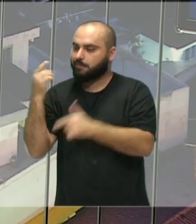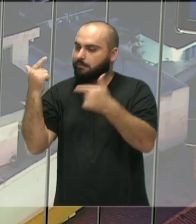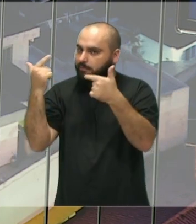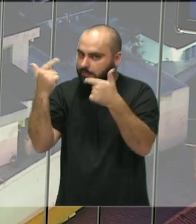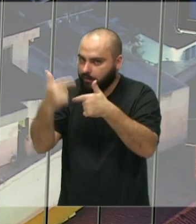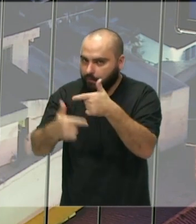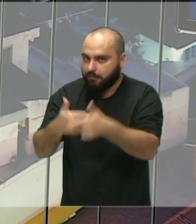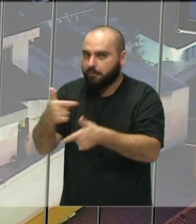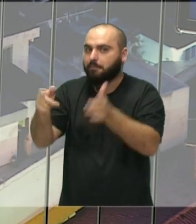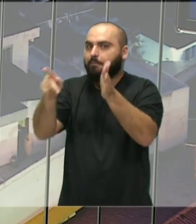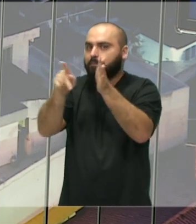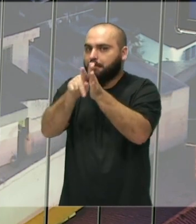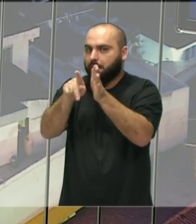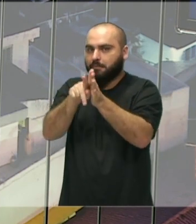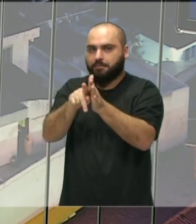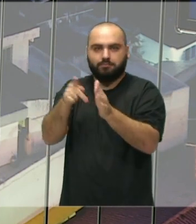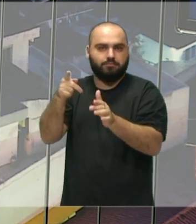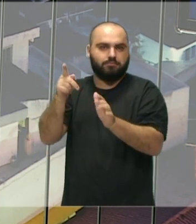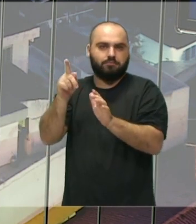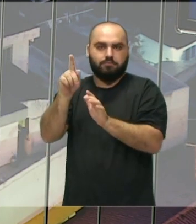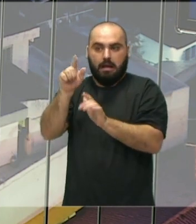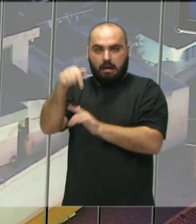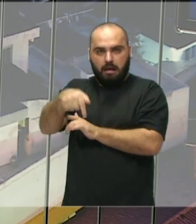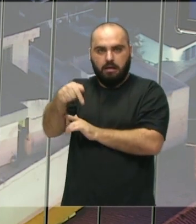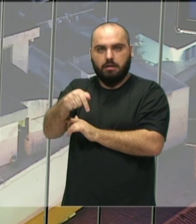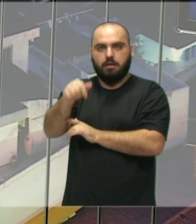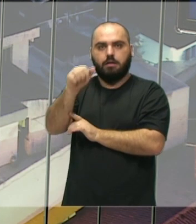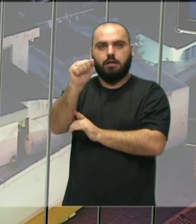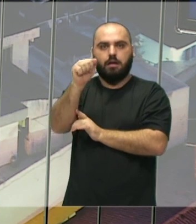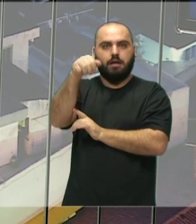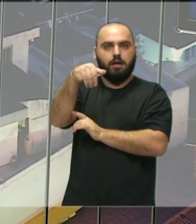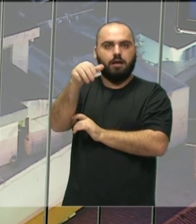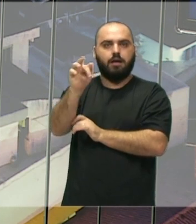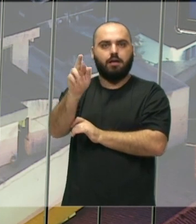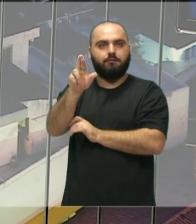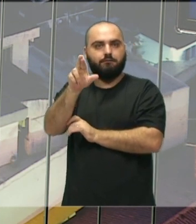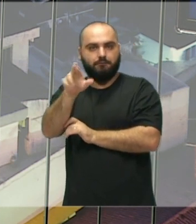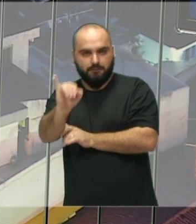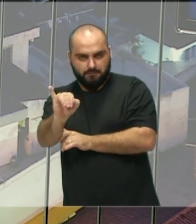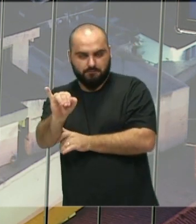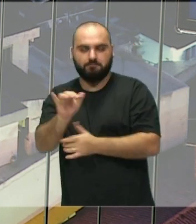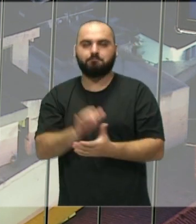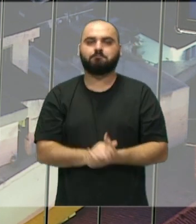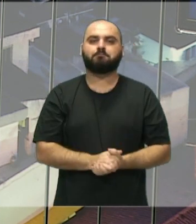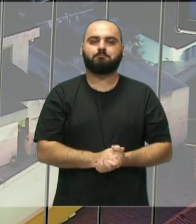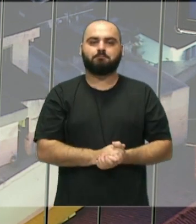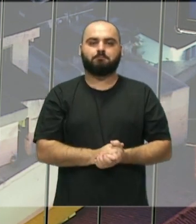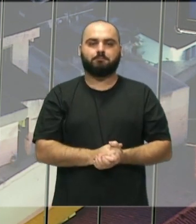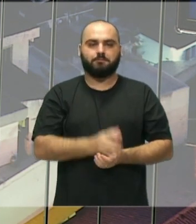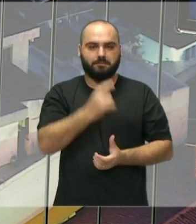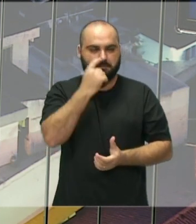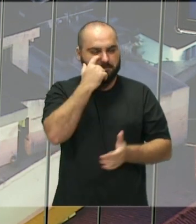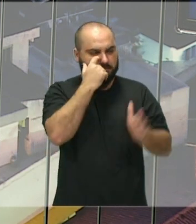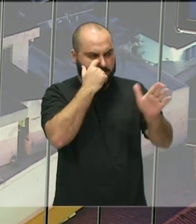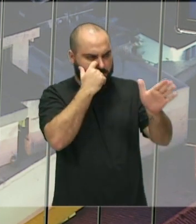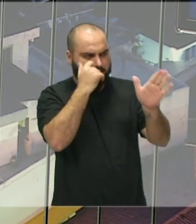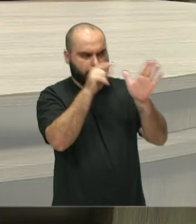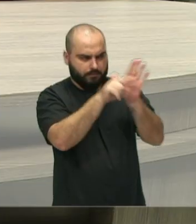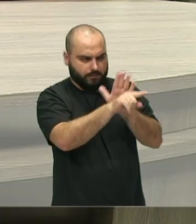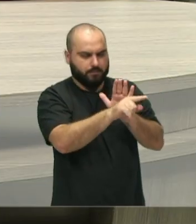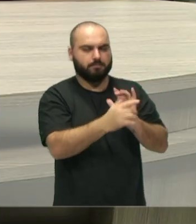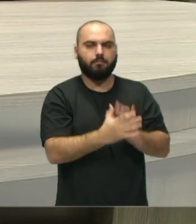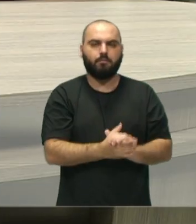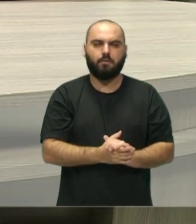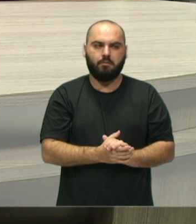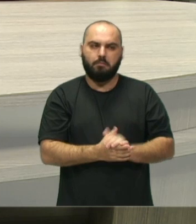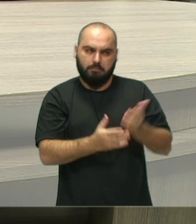do consórcio intermunicipal e multifinalitário da região da ANFRE. João Luiz, a gente começou, né,